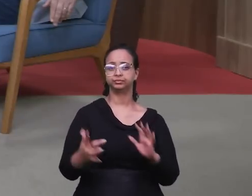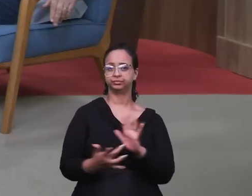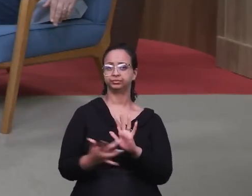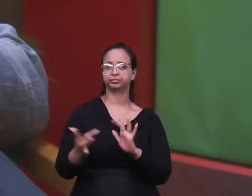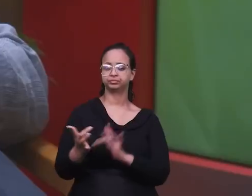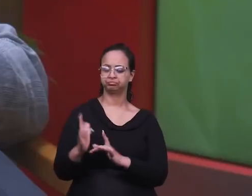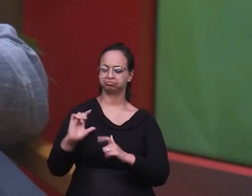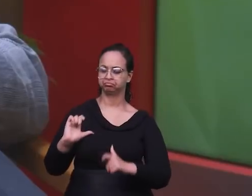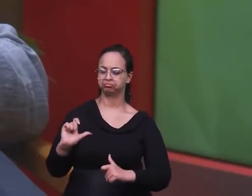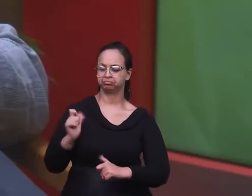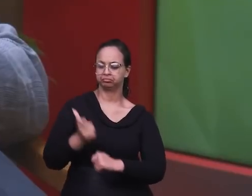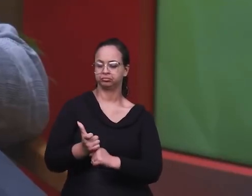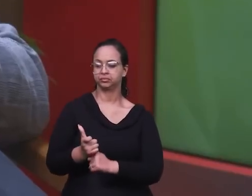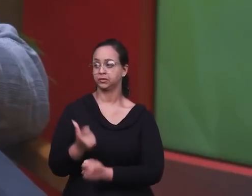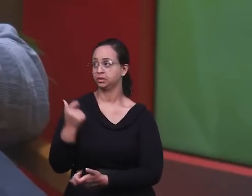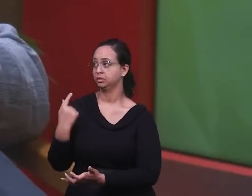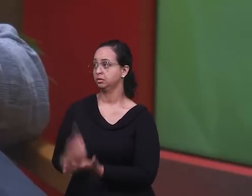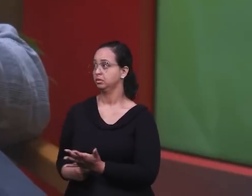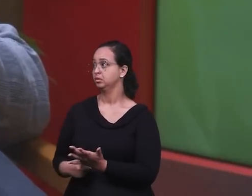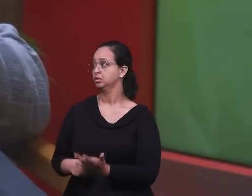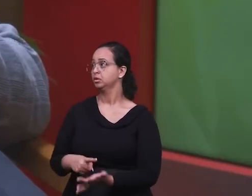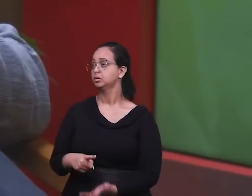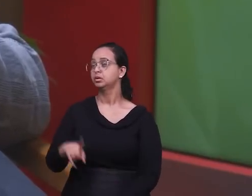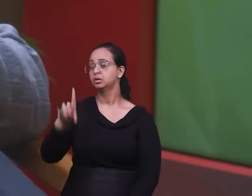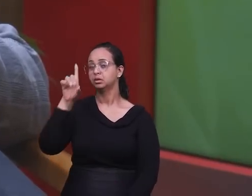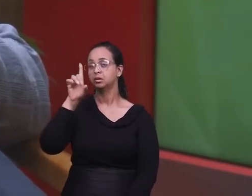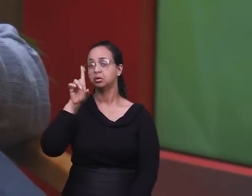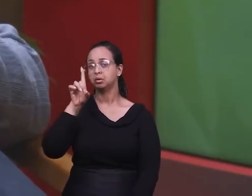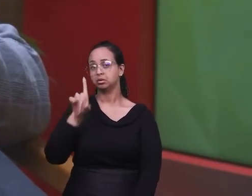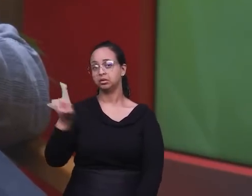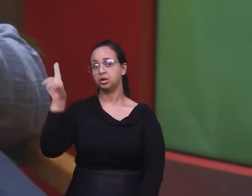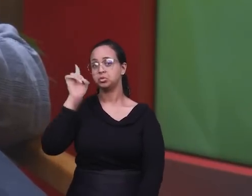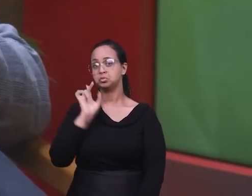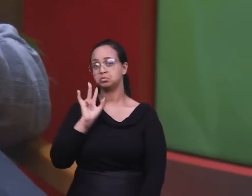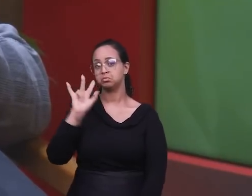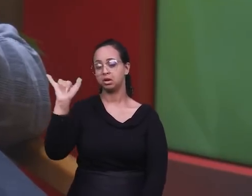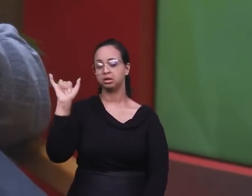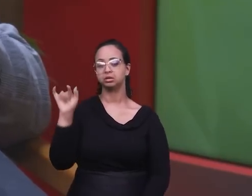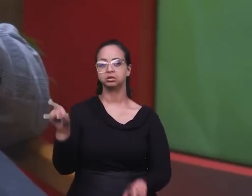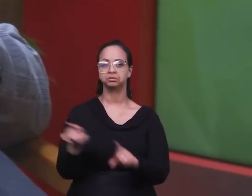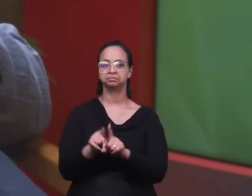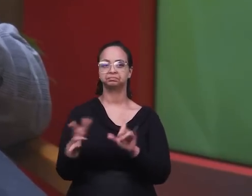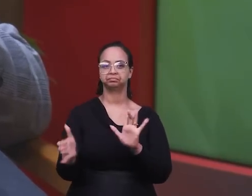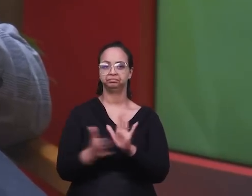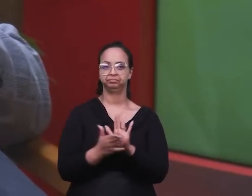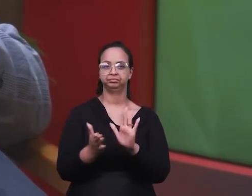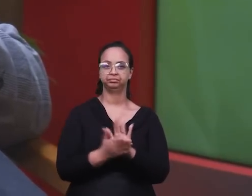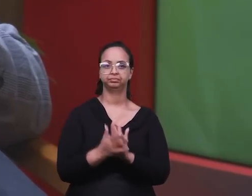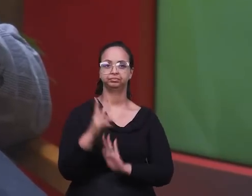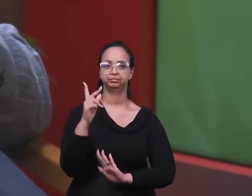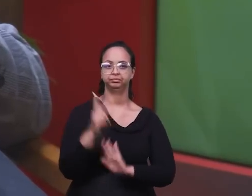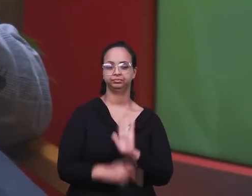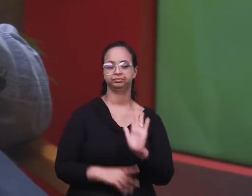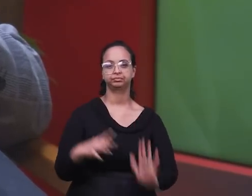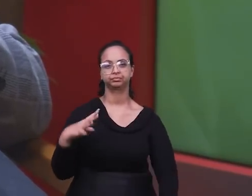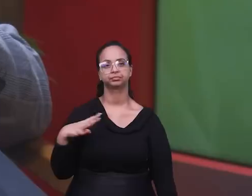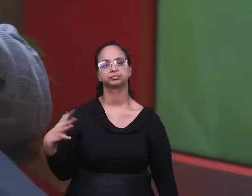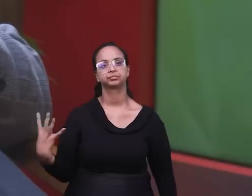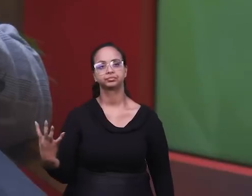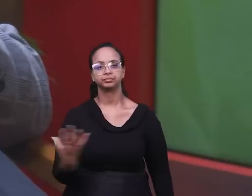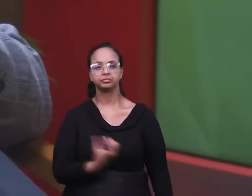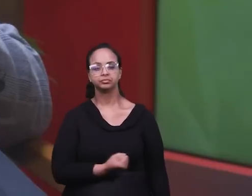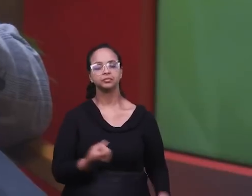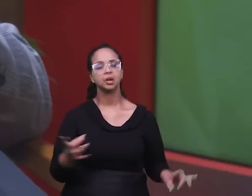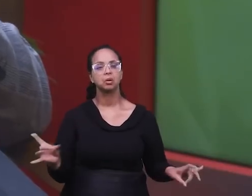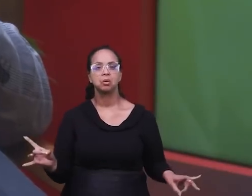Jesus assumiu um compromisso com o Pai e com o projeto de